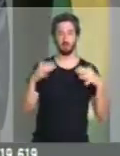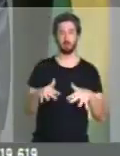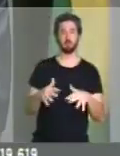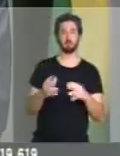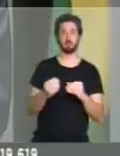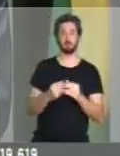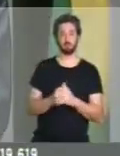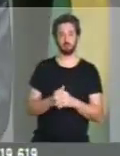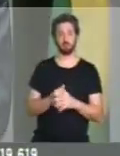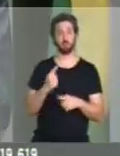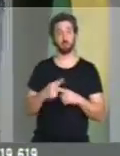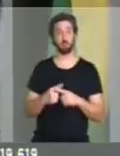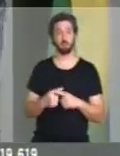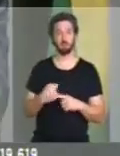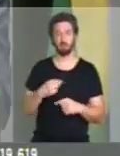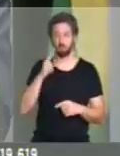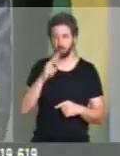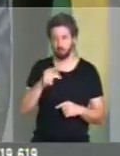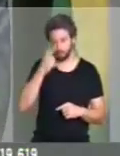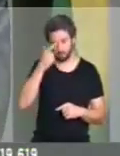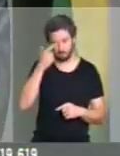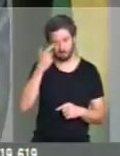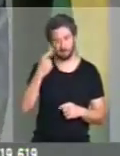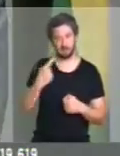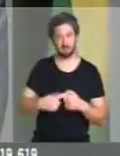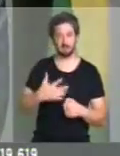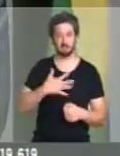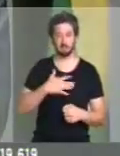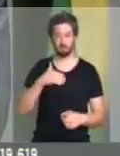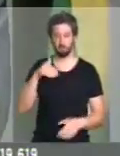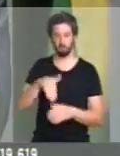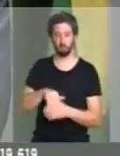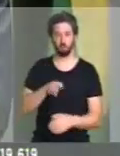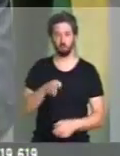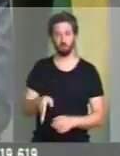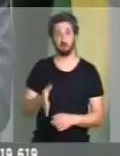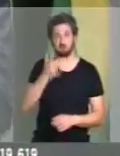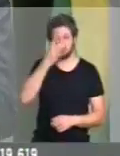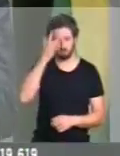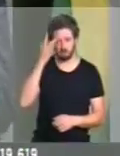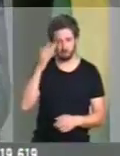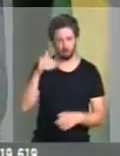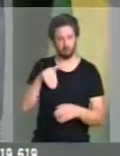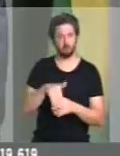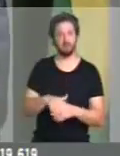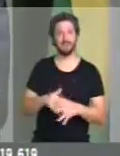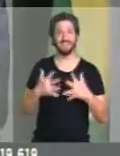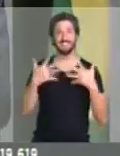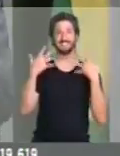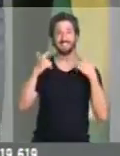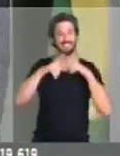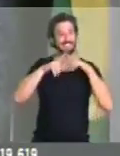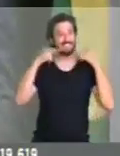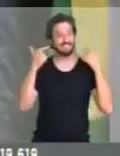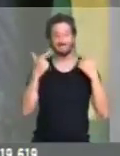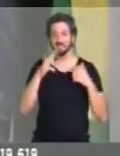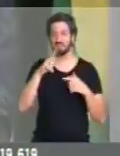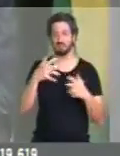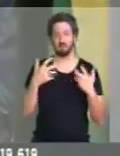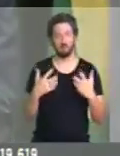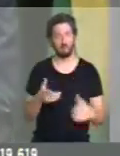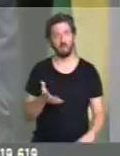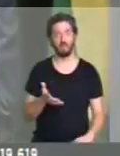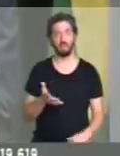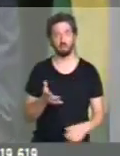atenção quando eu via, e ali na minha zona eleitoral, quando fui votar, vendo as pessoas votando com alegria, né, e não como um